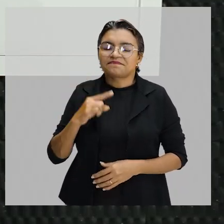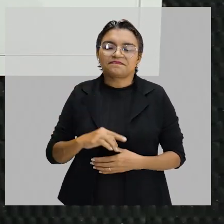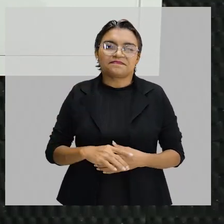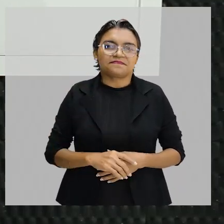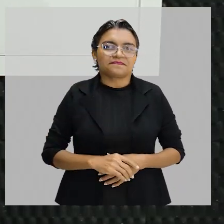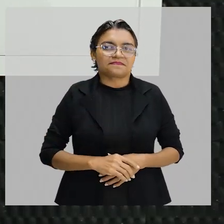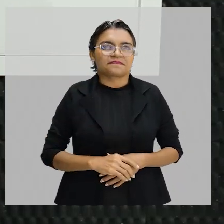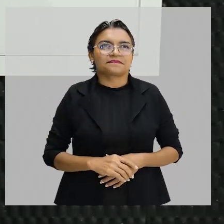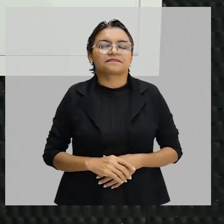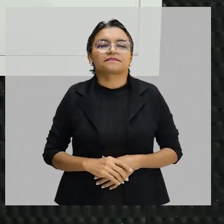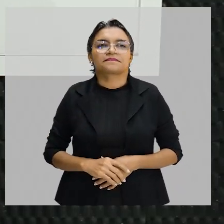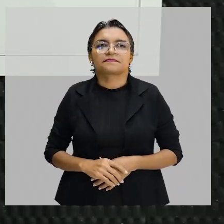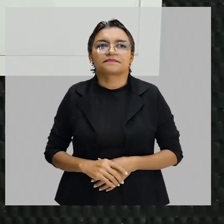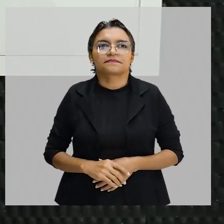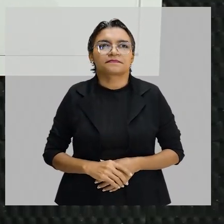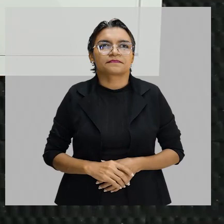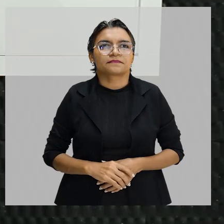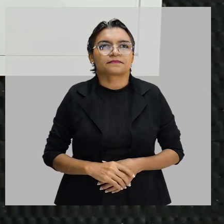garantia.